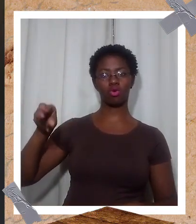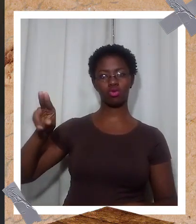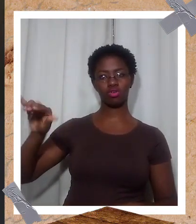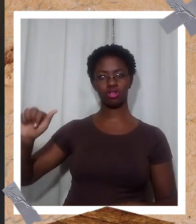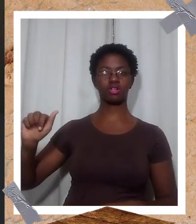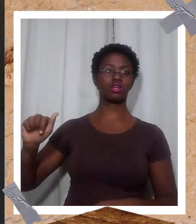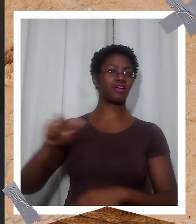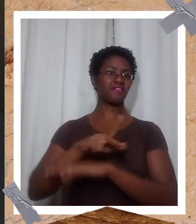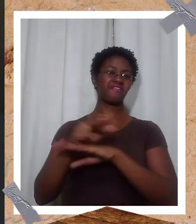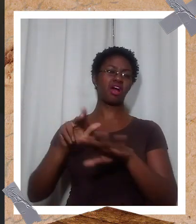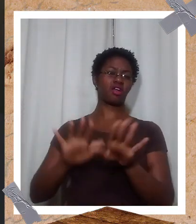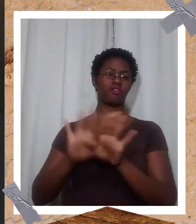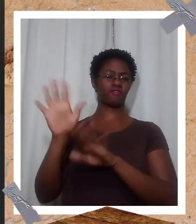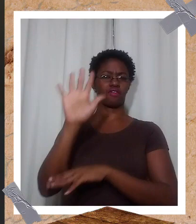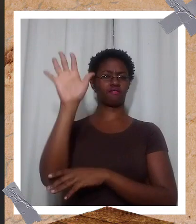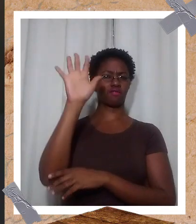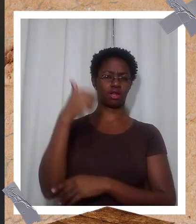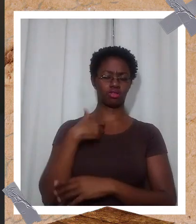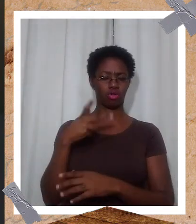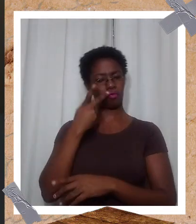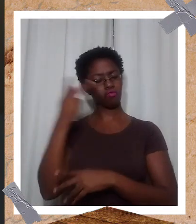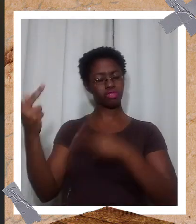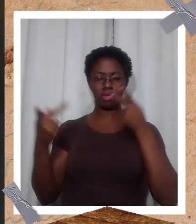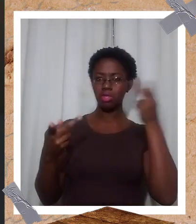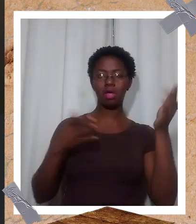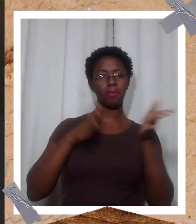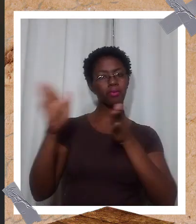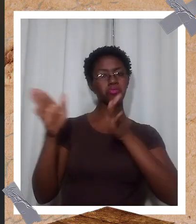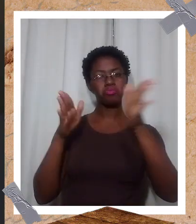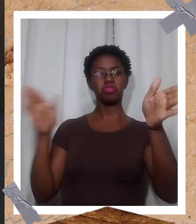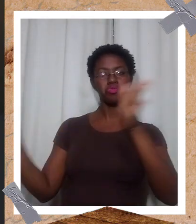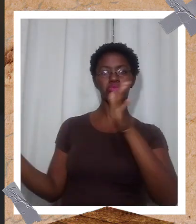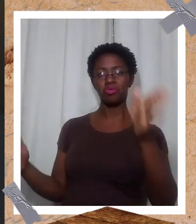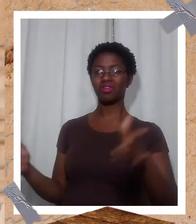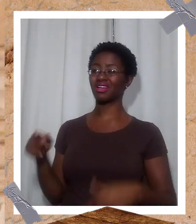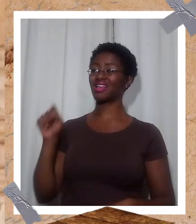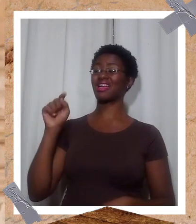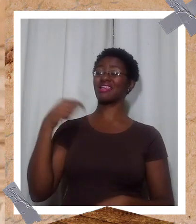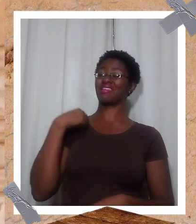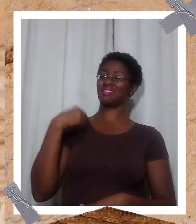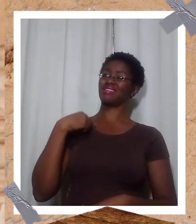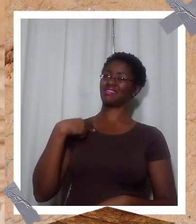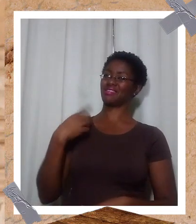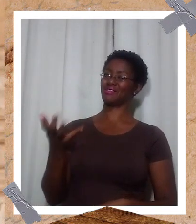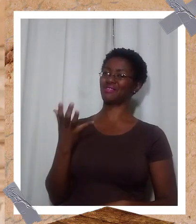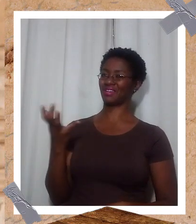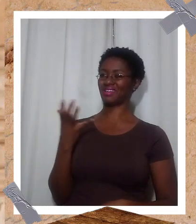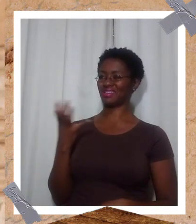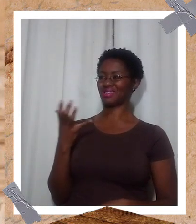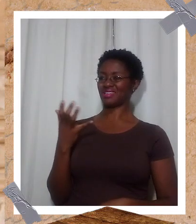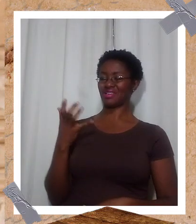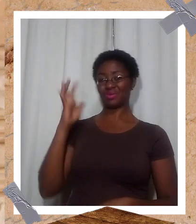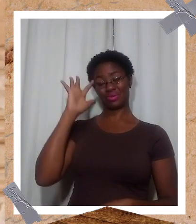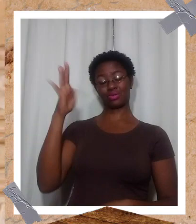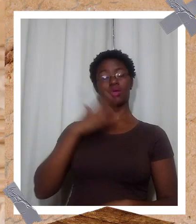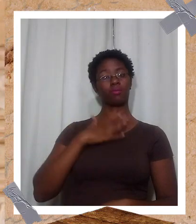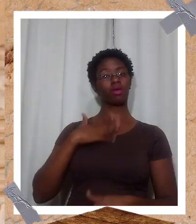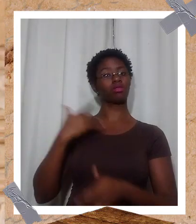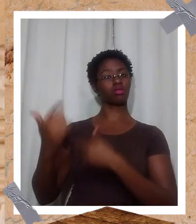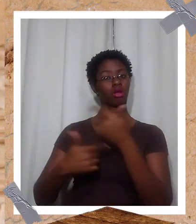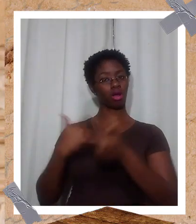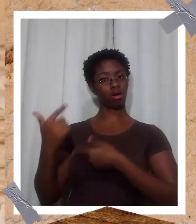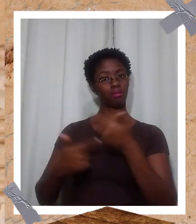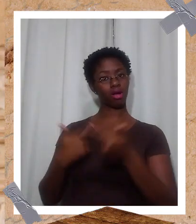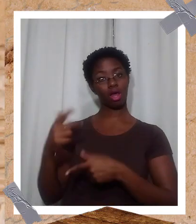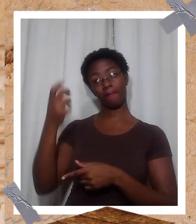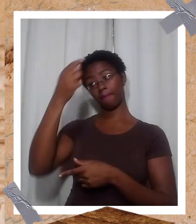E é isso, assim, atualmente essa é a minha missão, né? Minha missão é trabalhar com a questão da literatura infantil, da memória afetiva, na construção